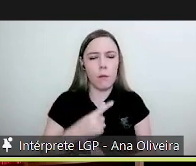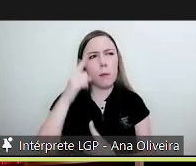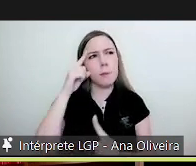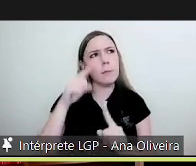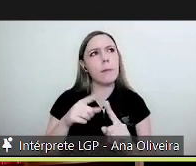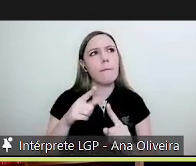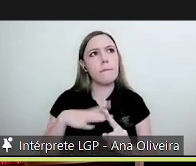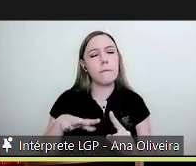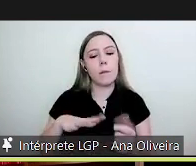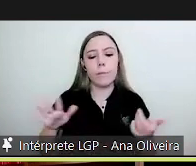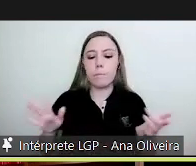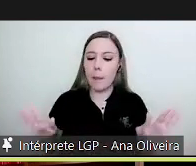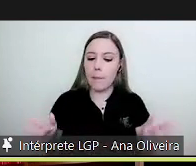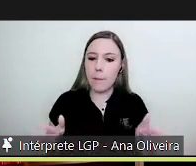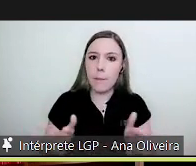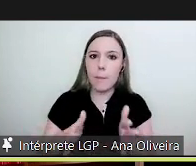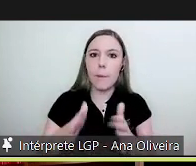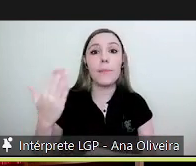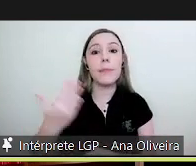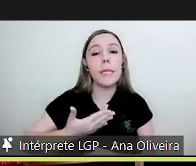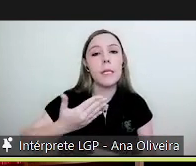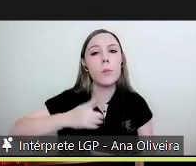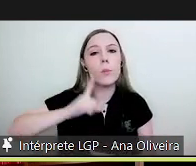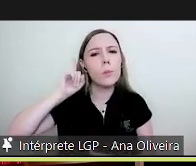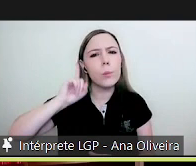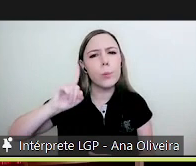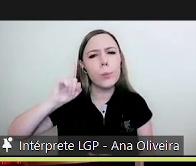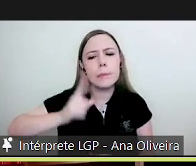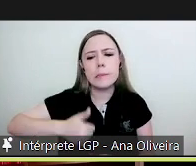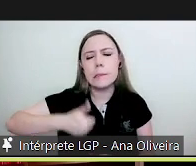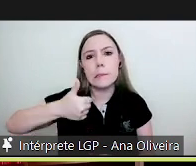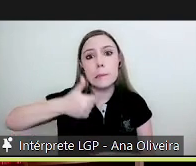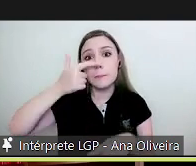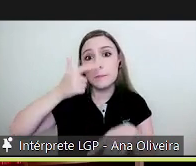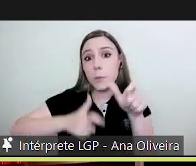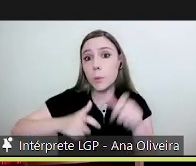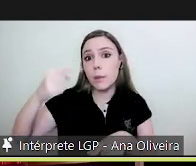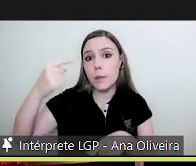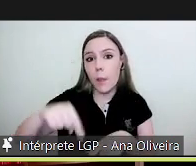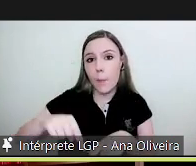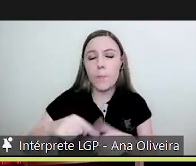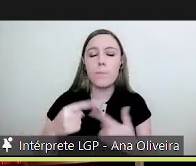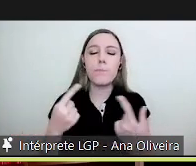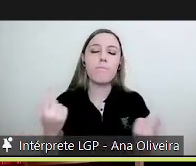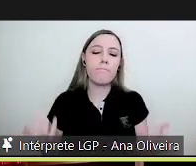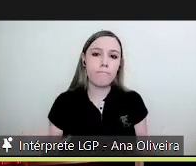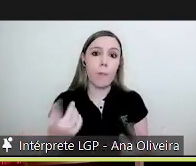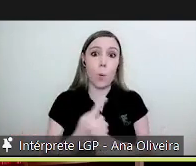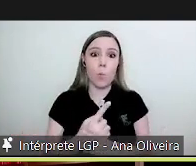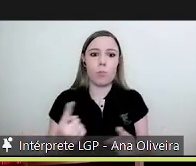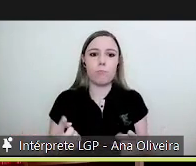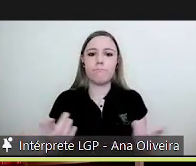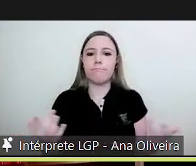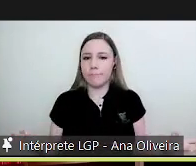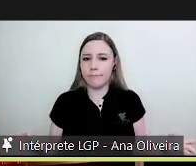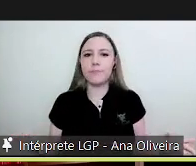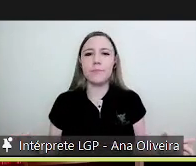potenciar, afirmar direitos fundamentais dos cidadãos. Porque, no fundo, é disto que